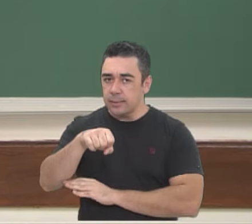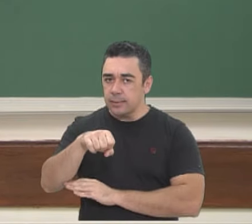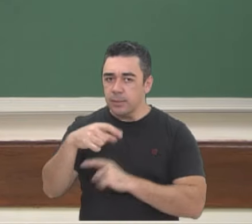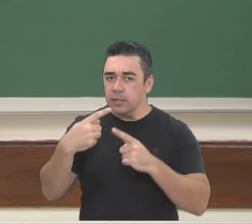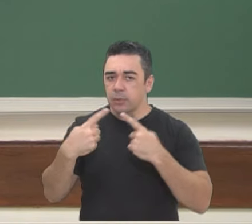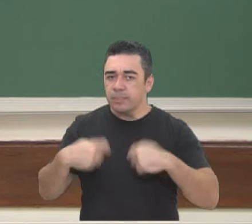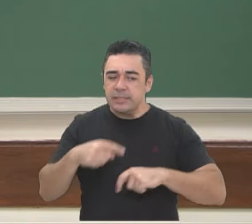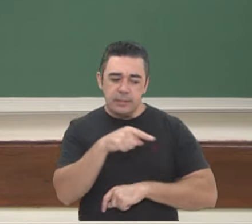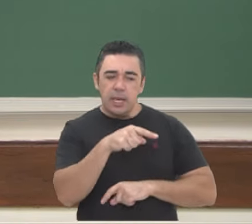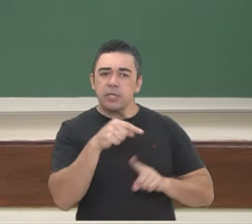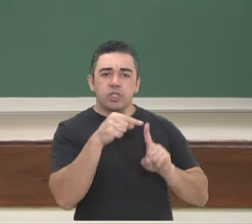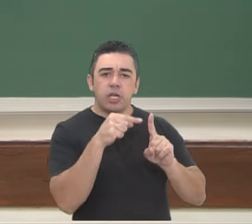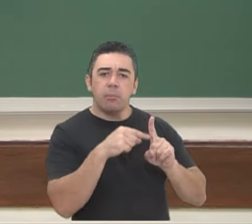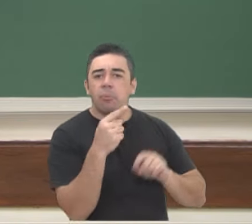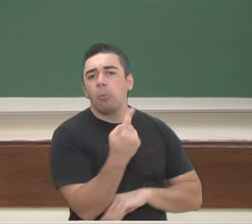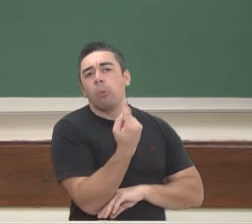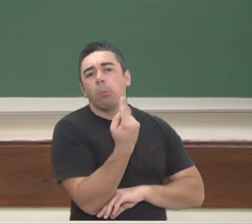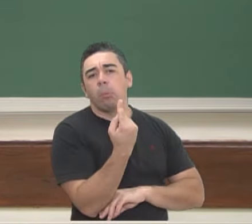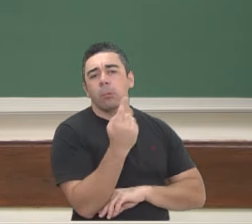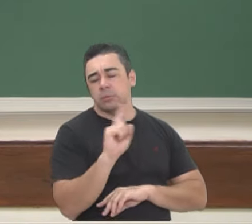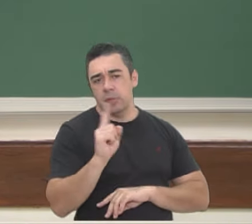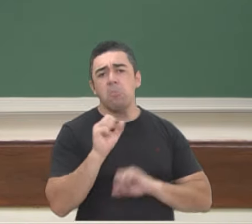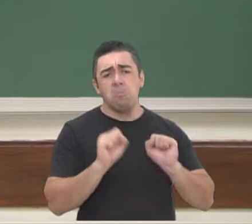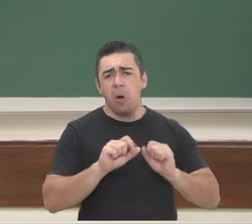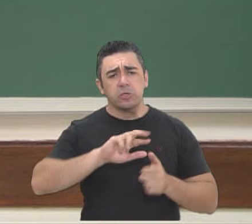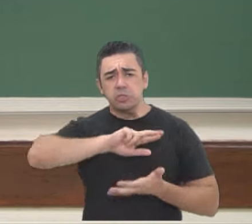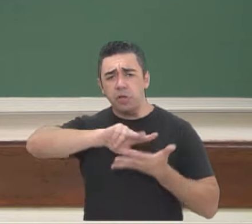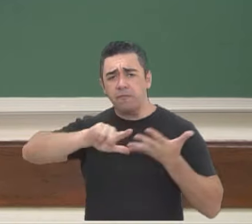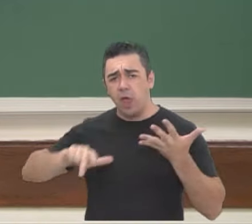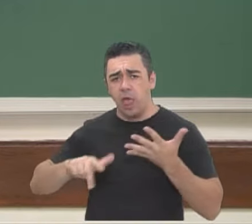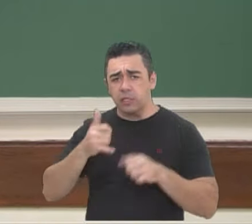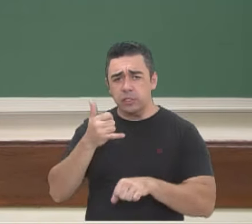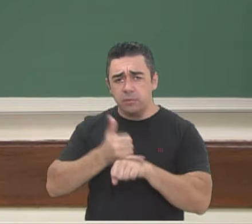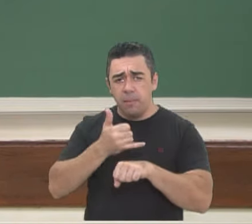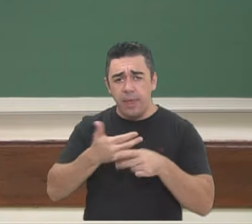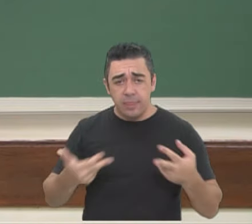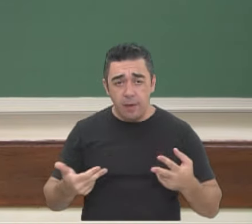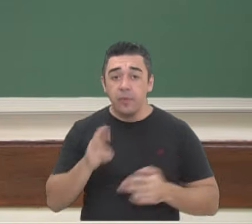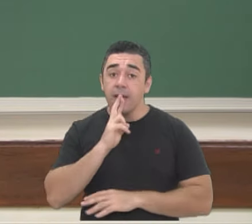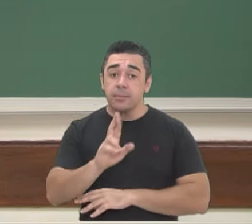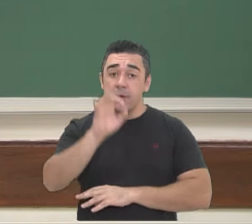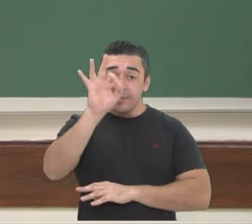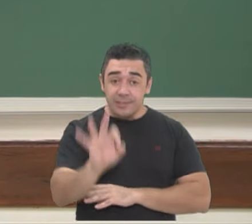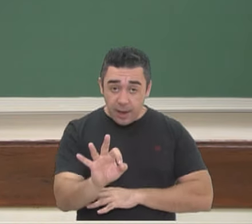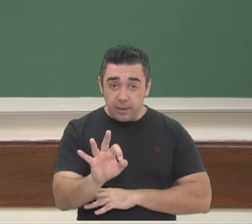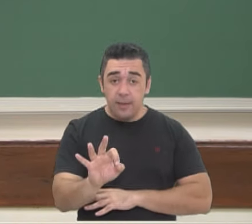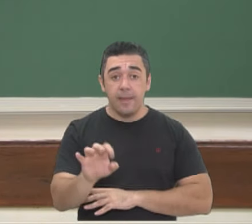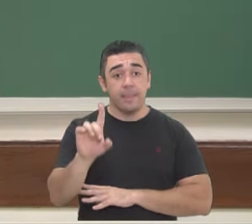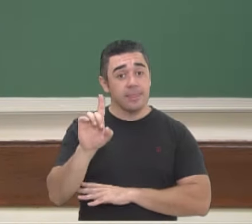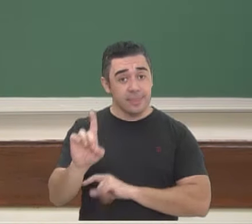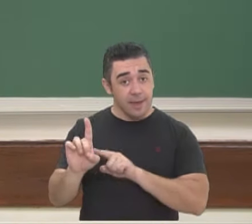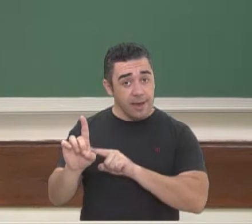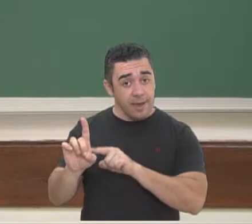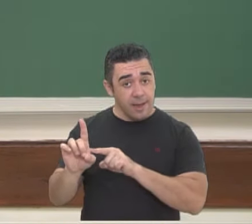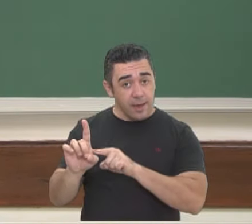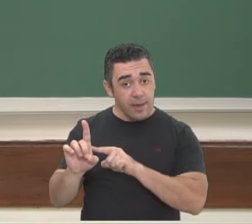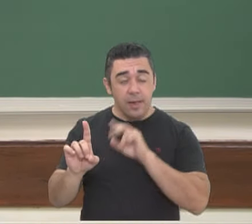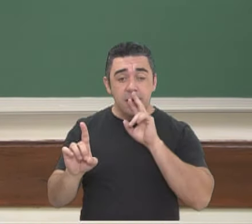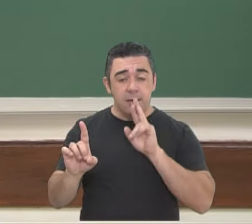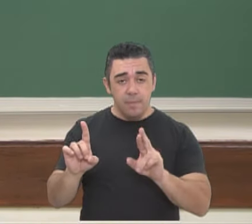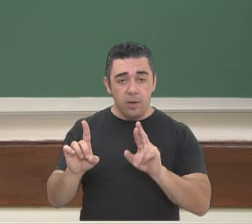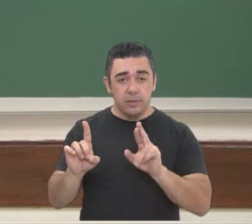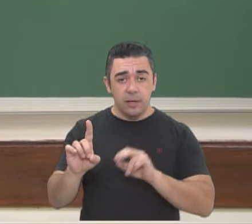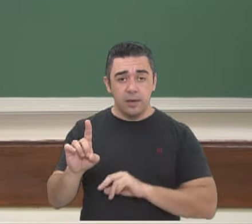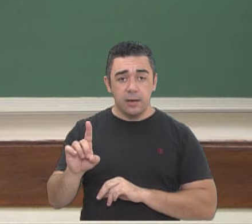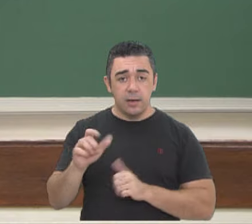precisa ser deste material o parafuso pode ser de um outro metal então a resposta correta letra b né